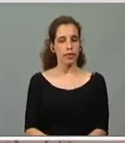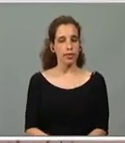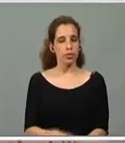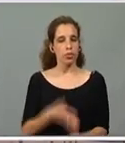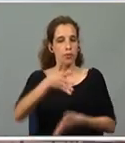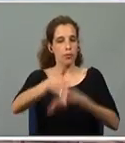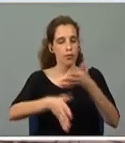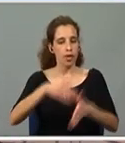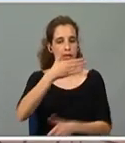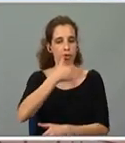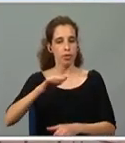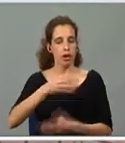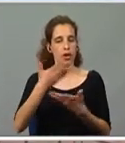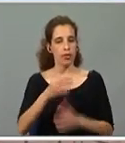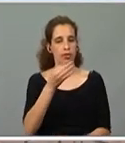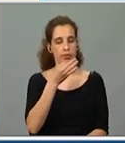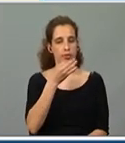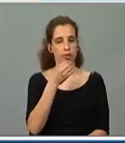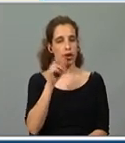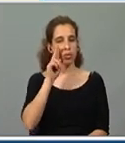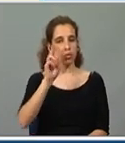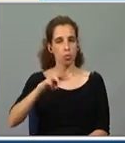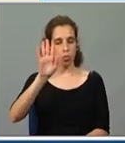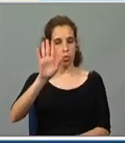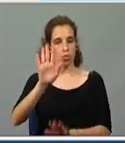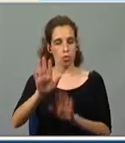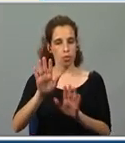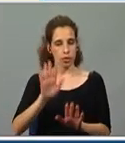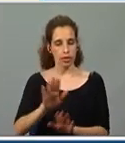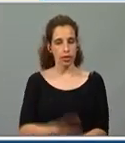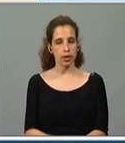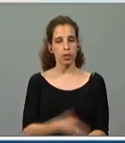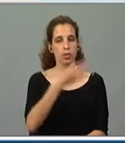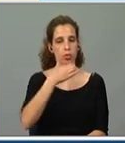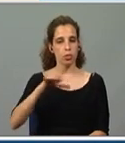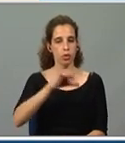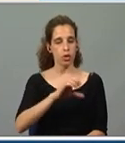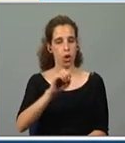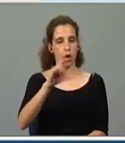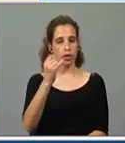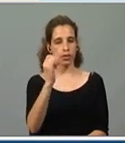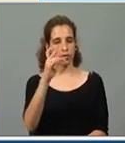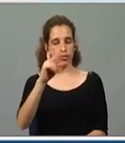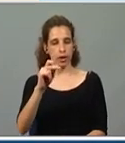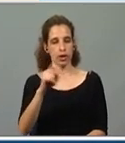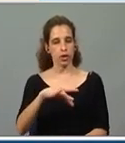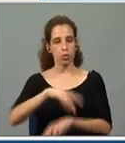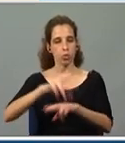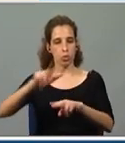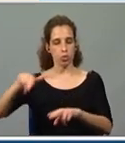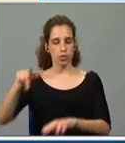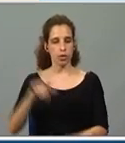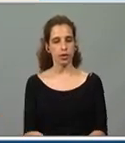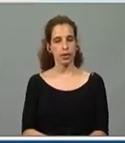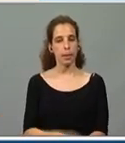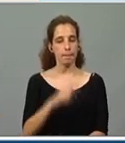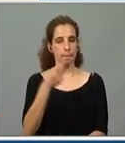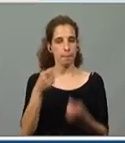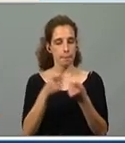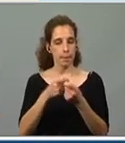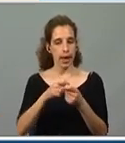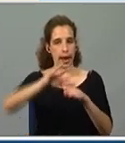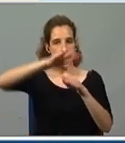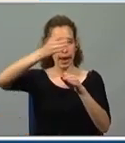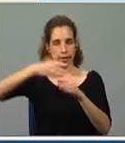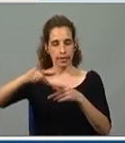e não podia deixar de falar no Museu do Azeite em Oliveira do Hospital, que fica aqui perto do Parque Natural da Serra da Estrela,